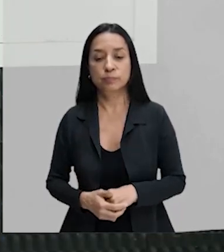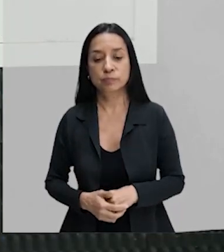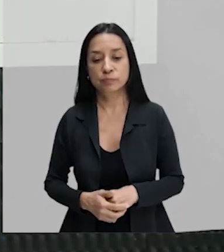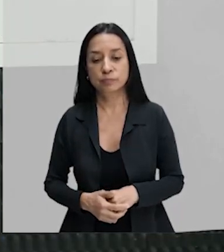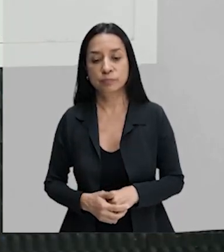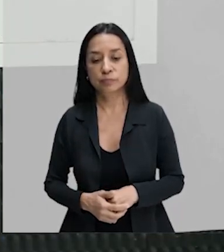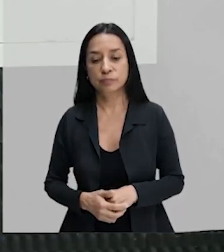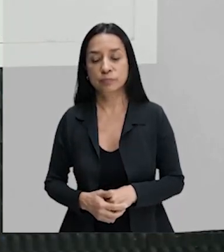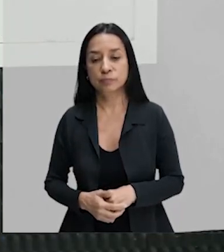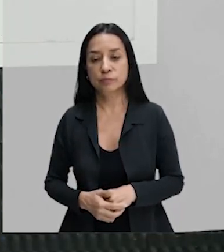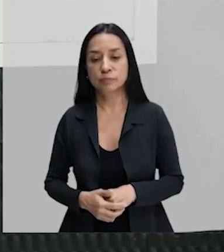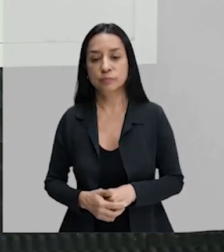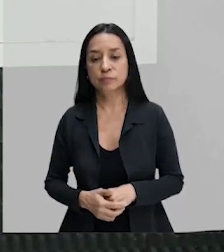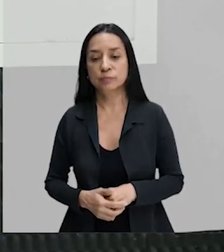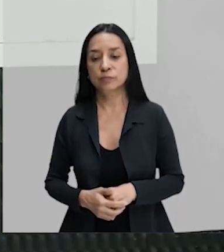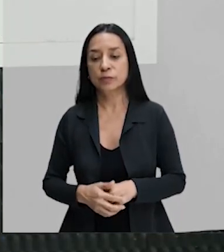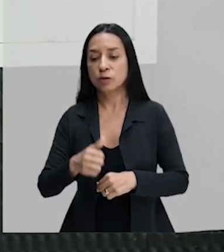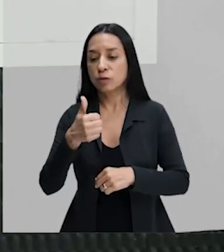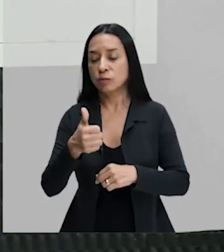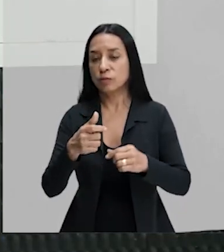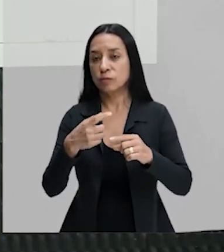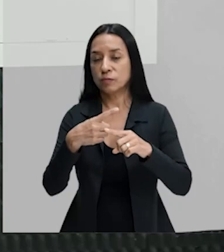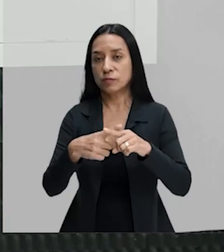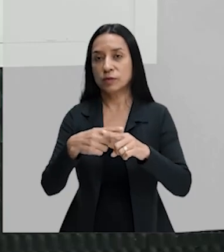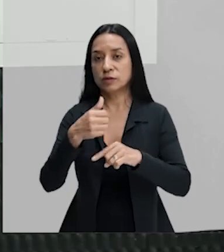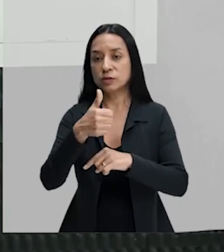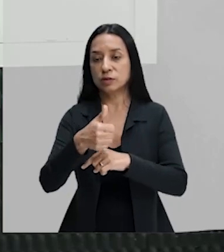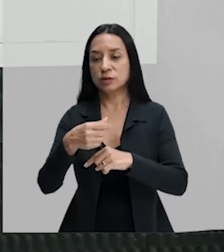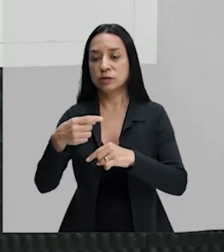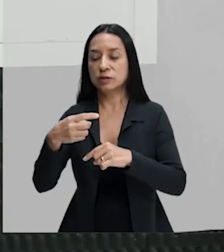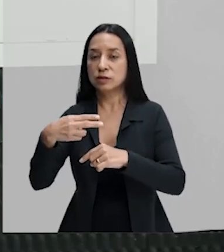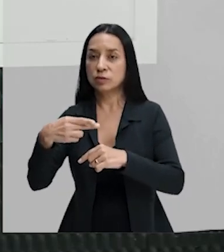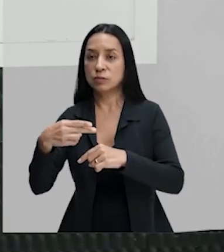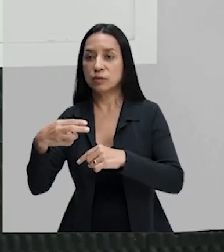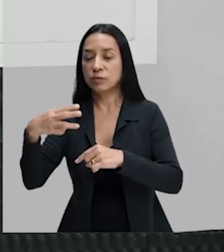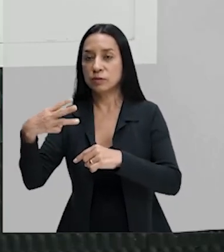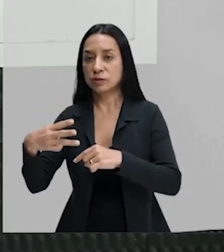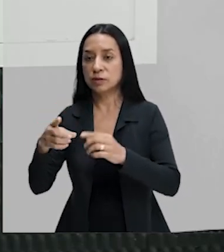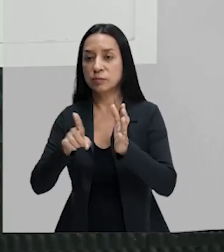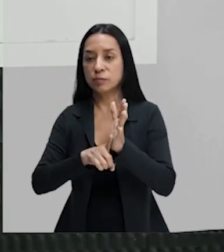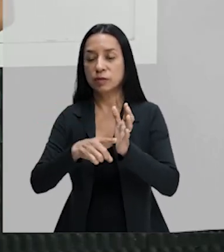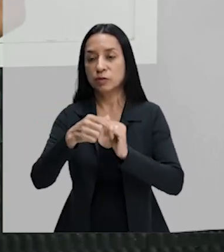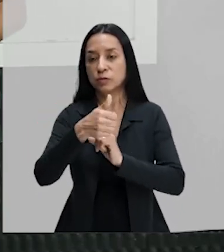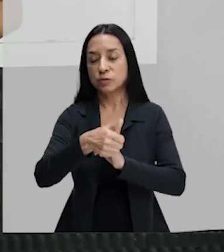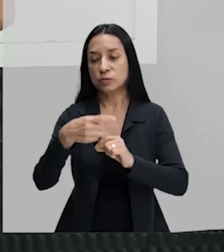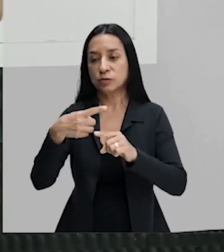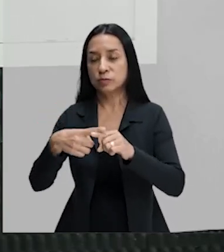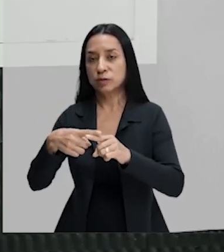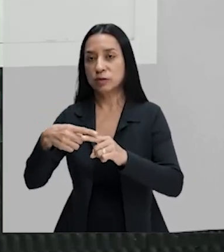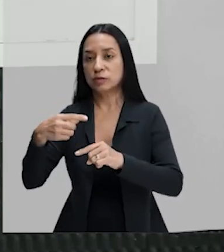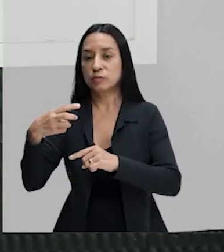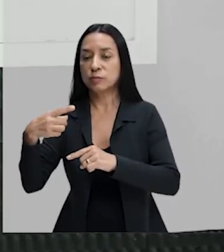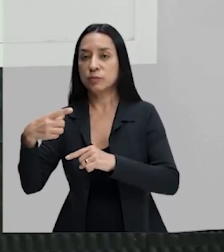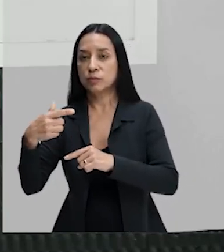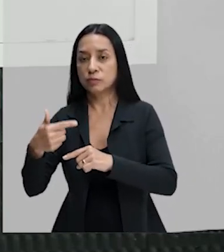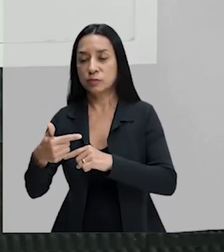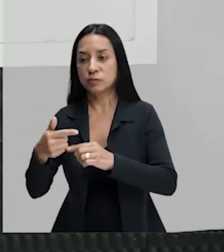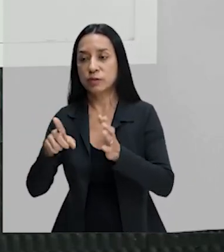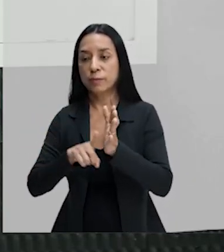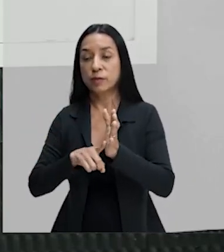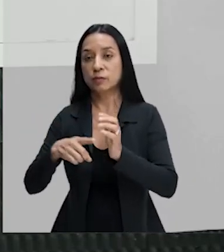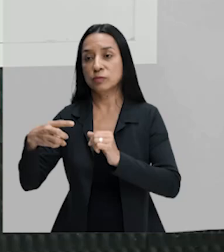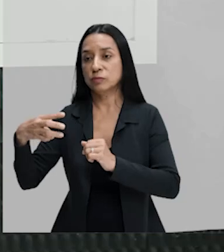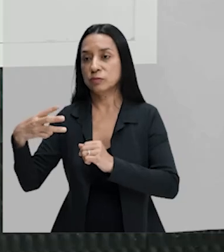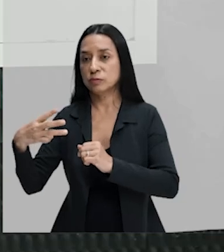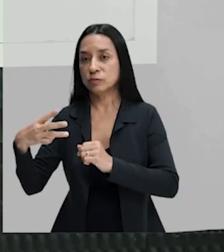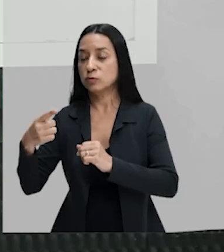1 multiplicado por 3 dá 3. Menos 1 multiplicado por 2 dá menos 2. Vem para cá mais